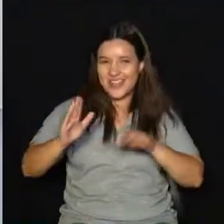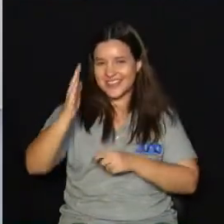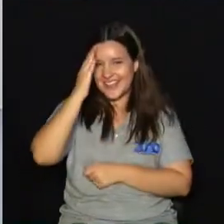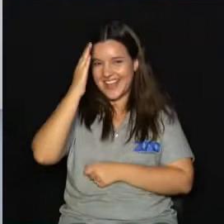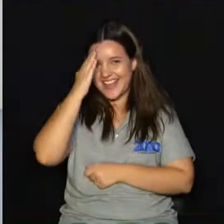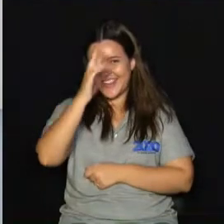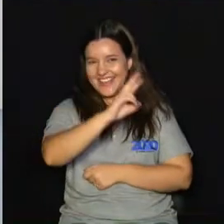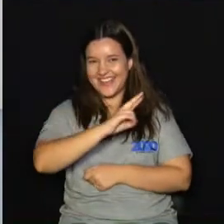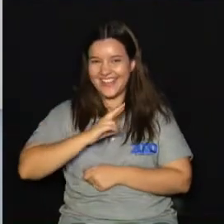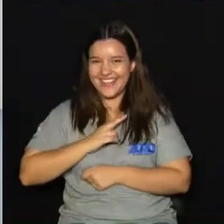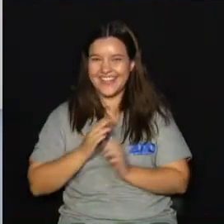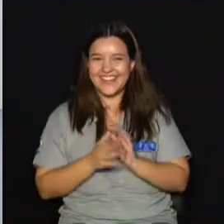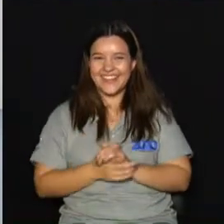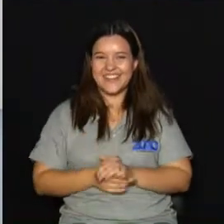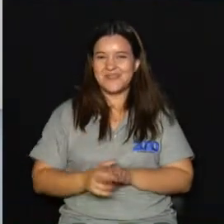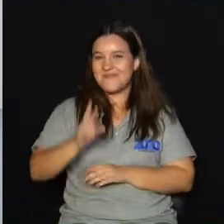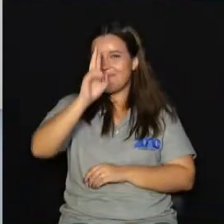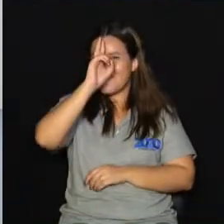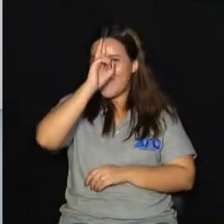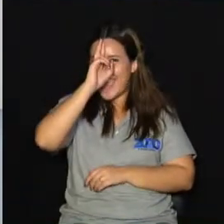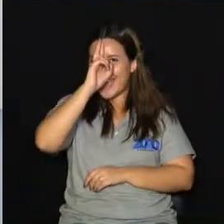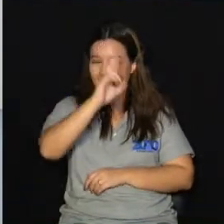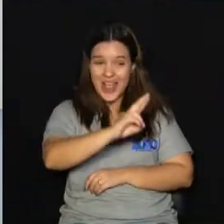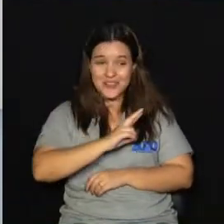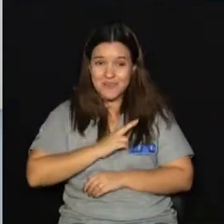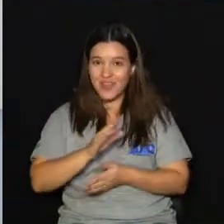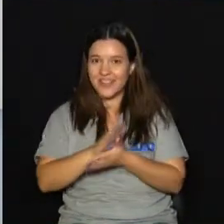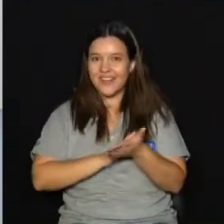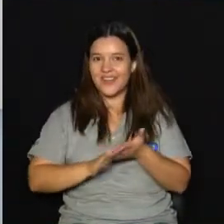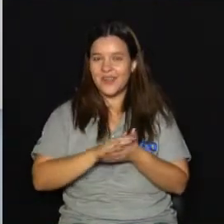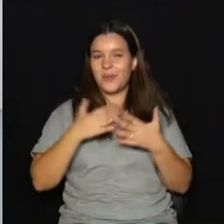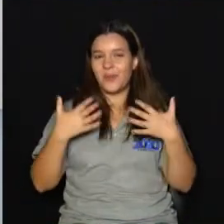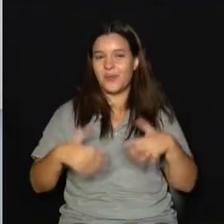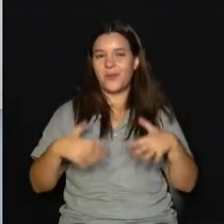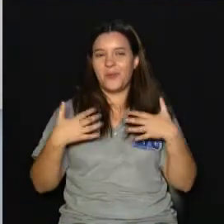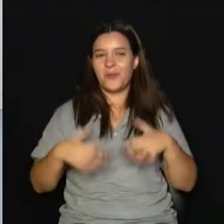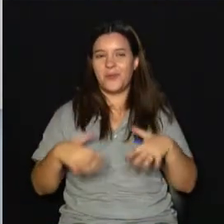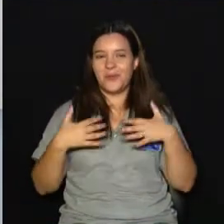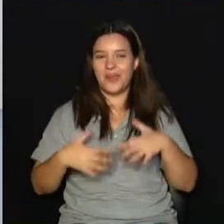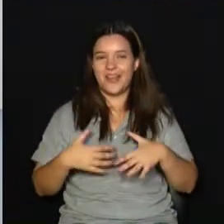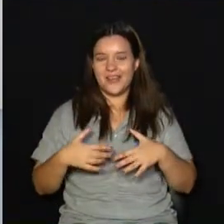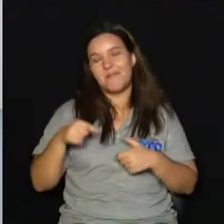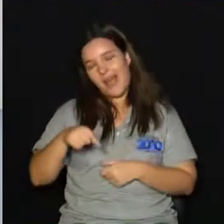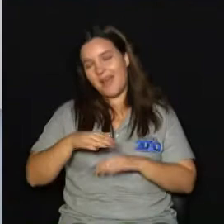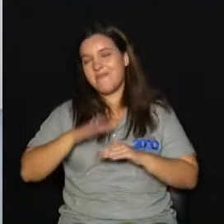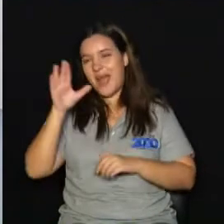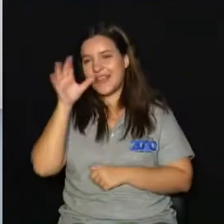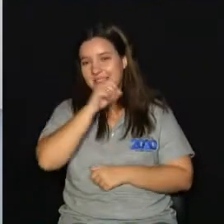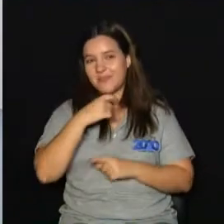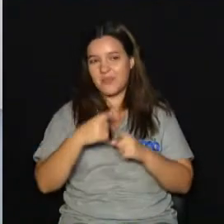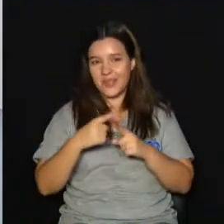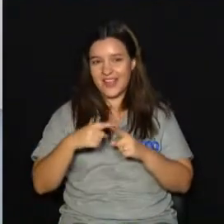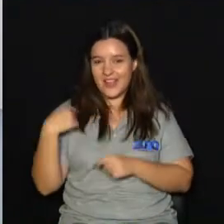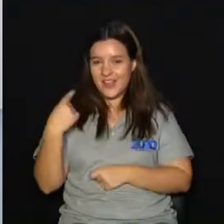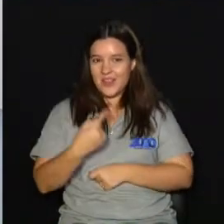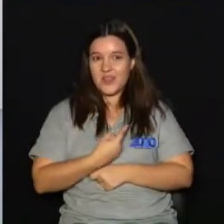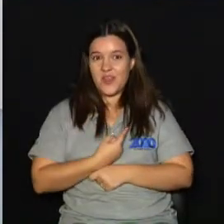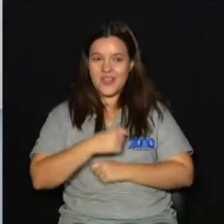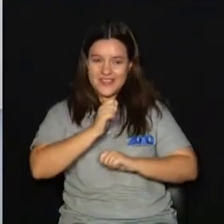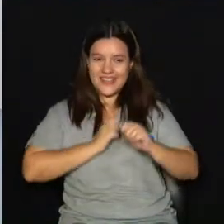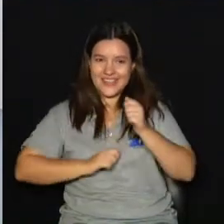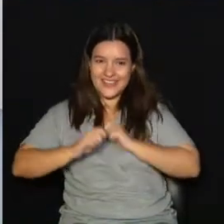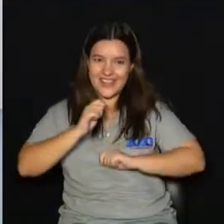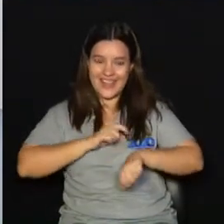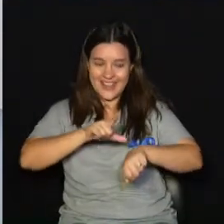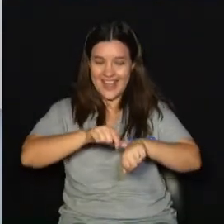o resultado. E aí deu meia-noite e nada do resultado. Mas aqui foi muito mais rápido, né? É a nossa ansiedade. Foi um atraso de